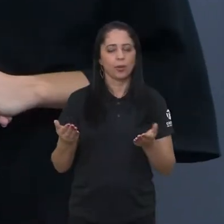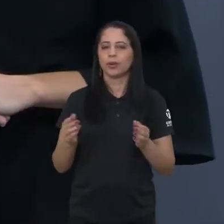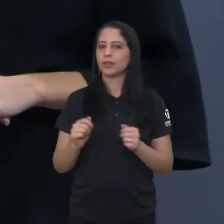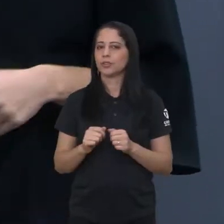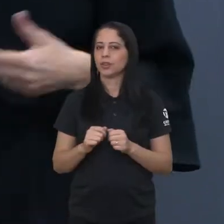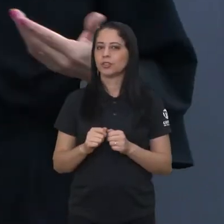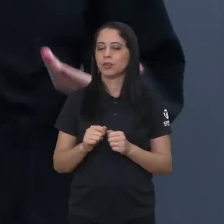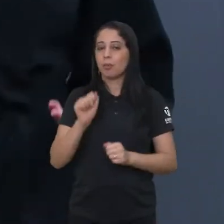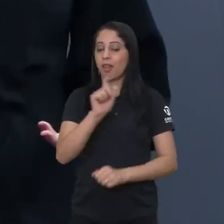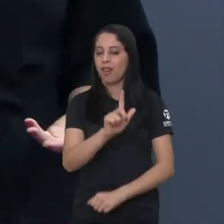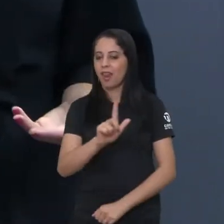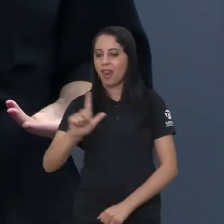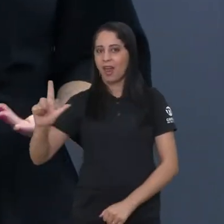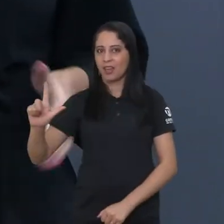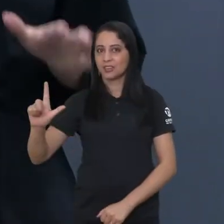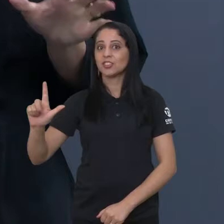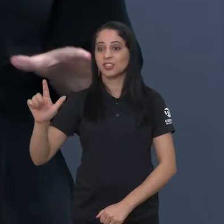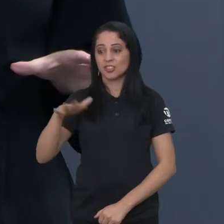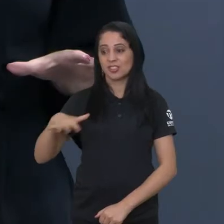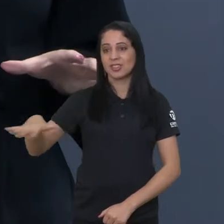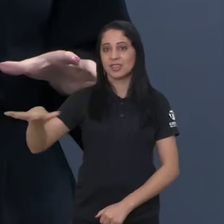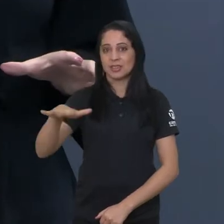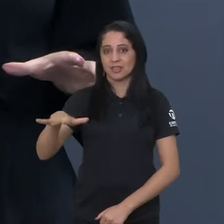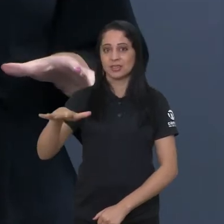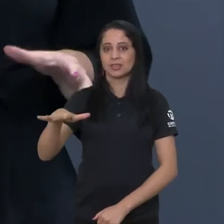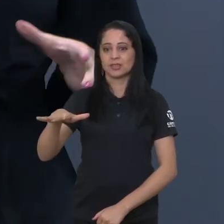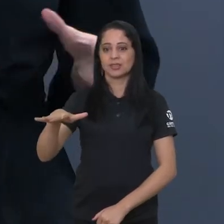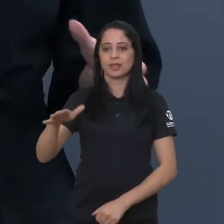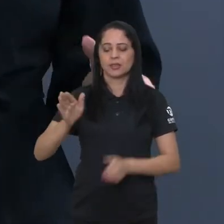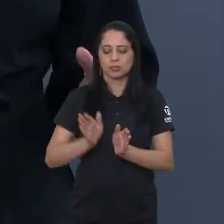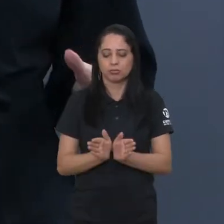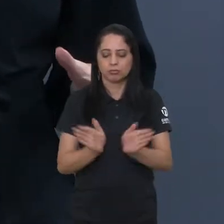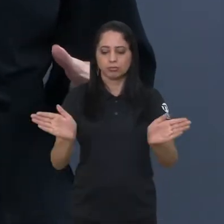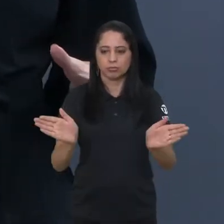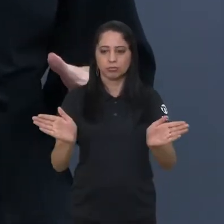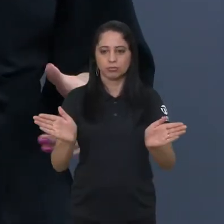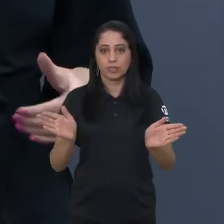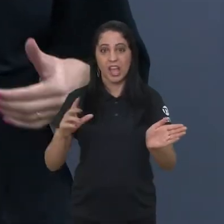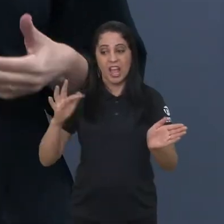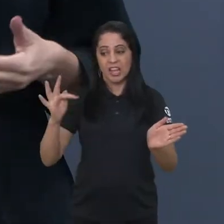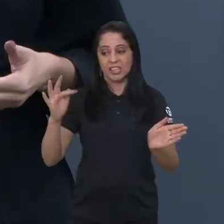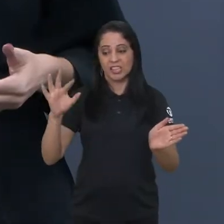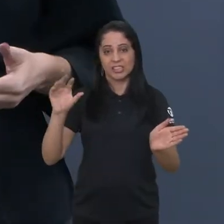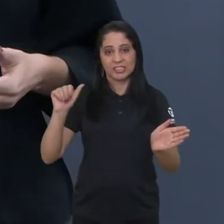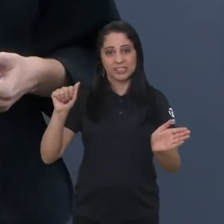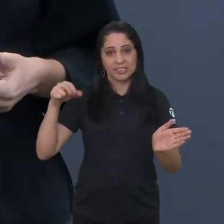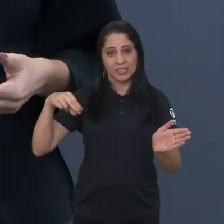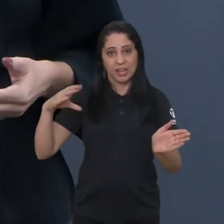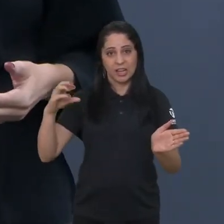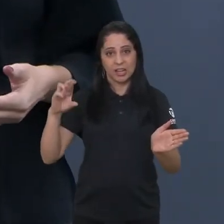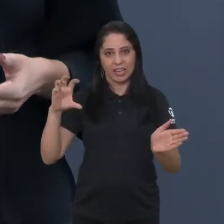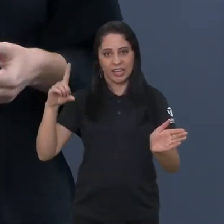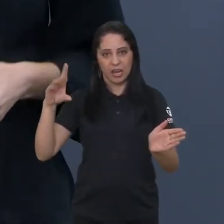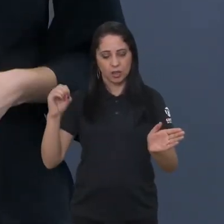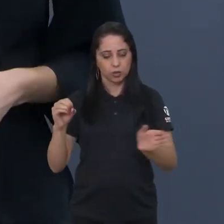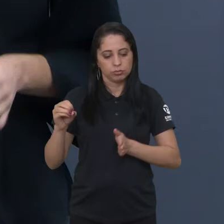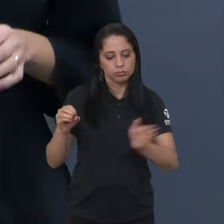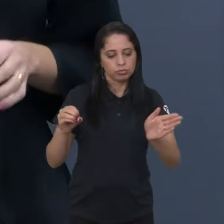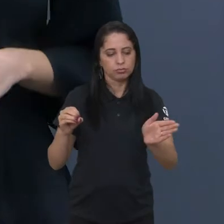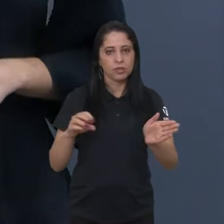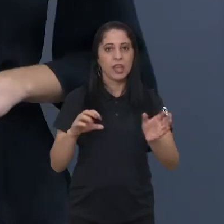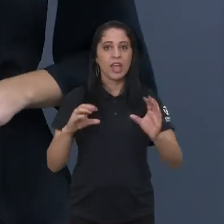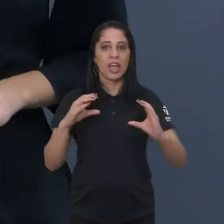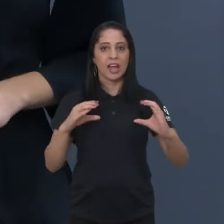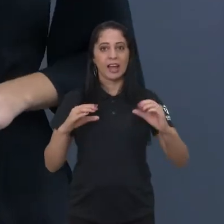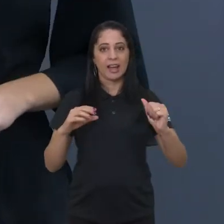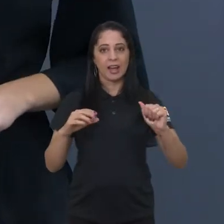vamos até a zona leste da cidade, mais precisamente no entroncamento entre a Avenida Tancredo Neves e a Estrada do Cajuru,